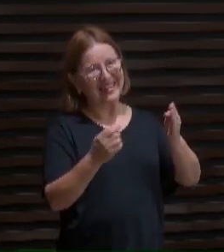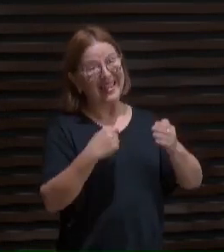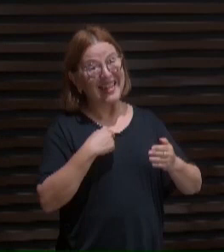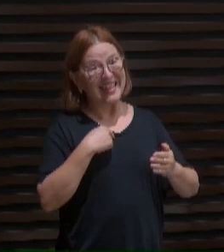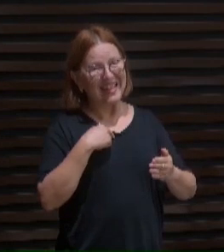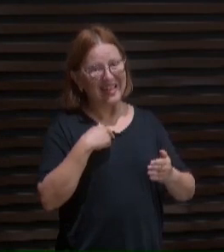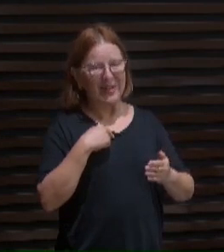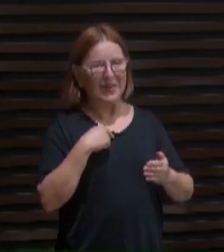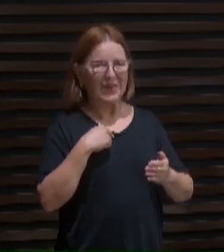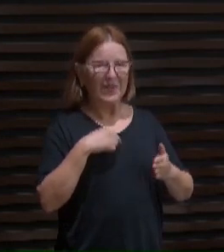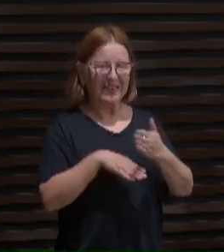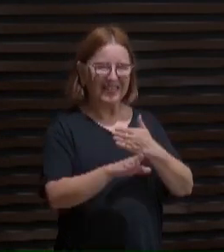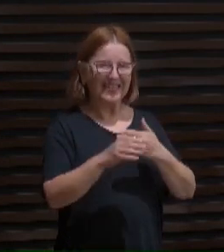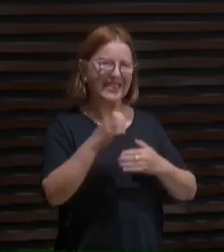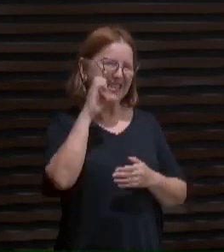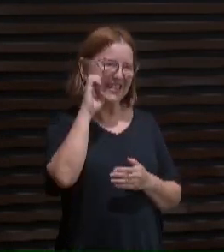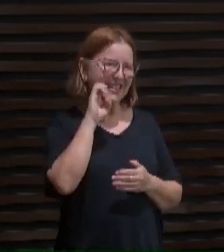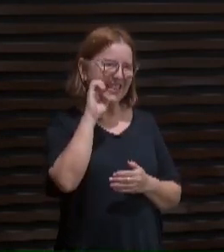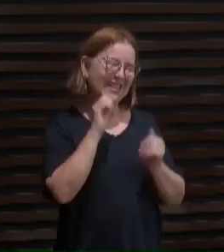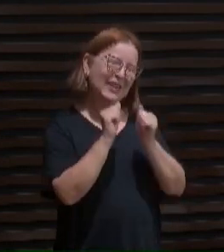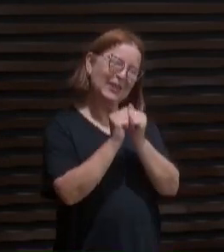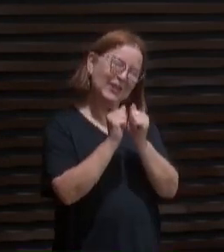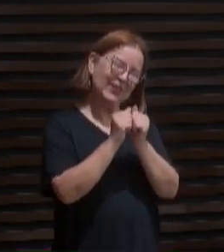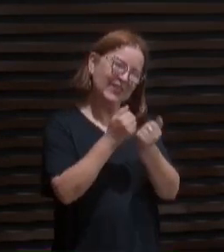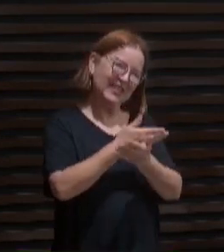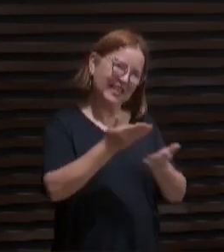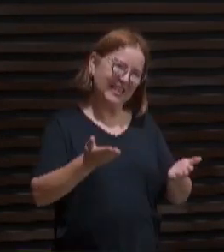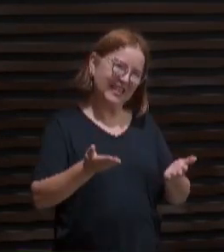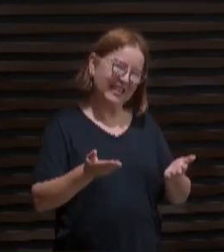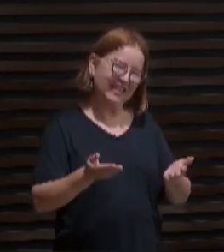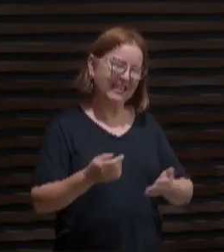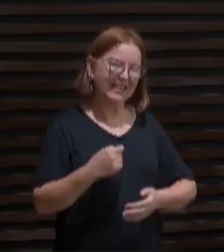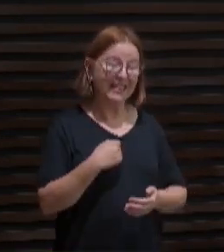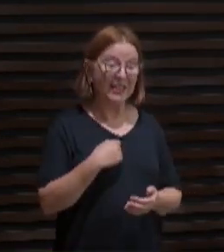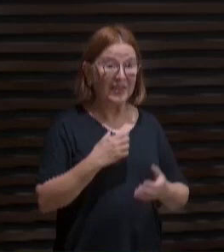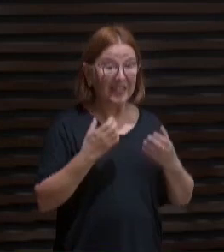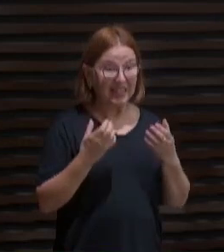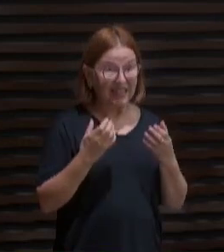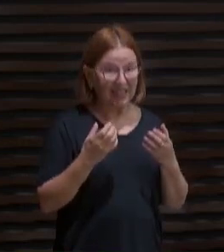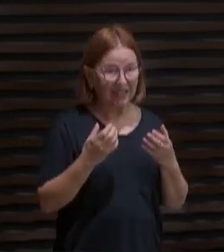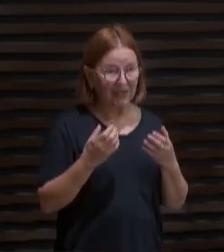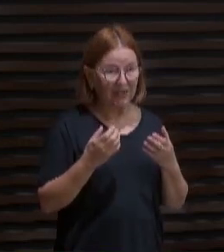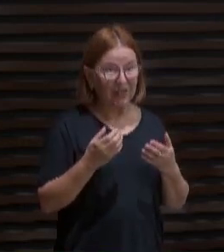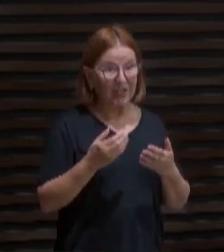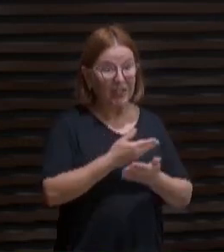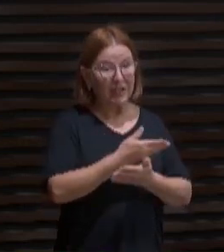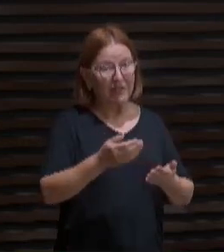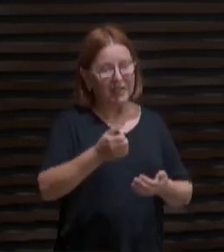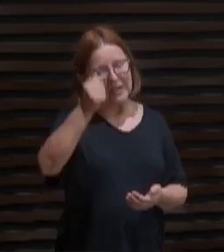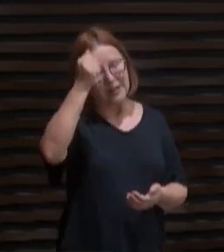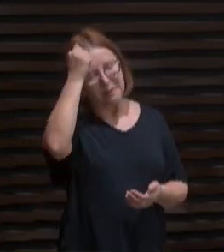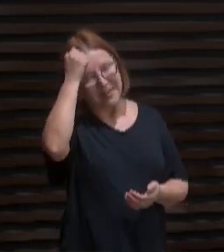com vocês e vocês vão cear comigo. Eu estou disposto a que vocês se arrependam para